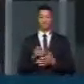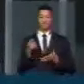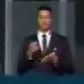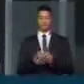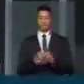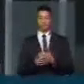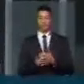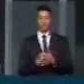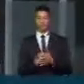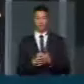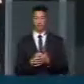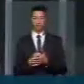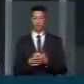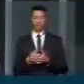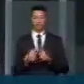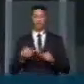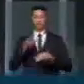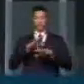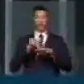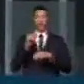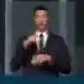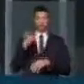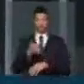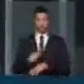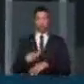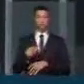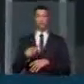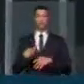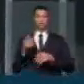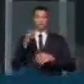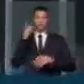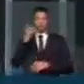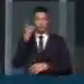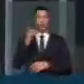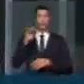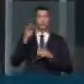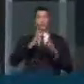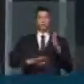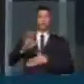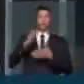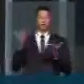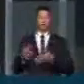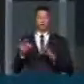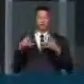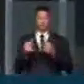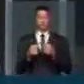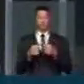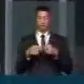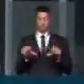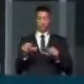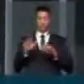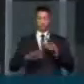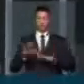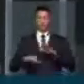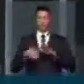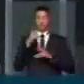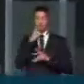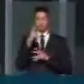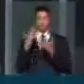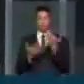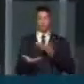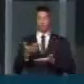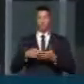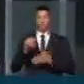pagamento. Estarei convocando, mais uma vez, a Advocacia Geral, que agora tudo ficou dependente de um